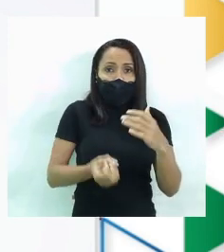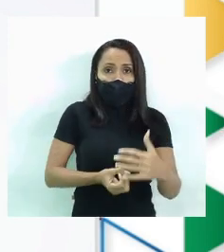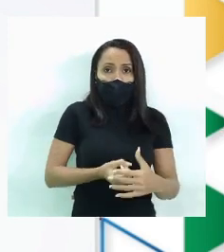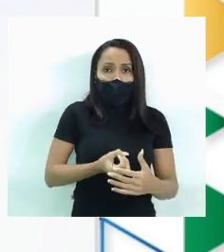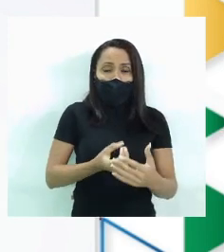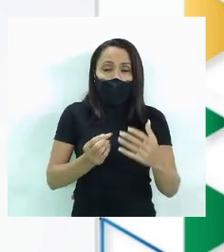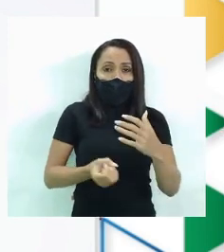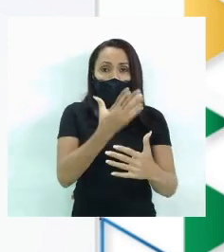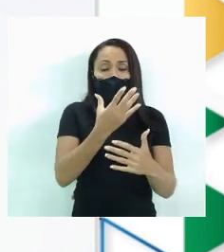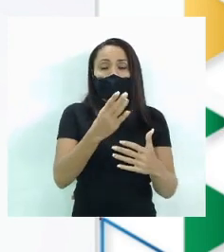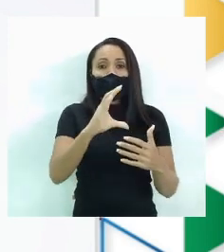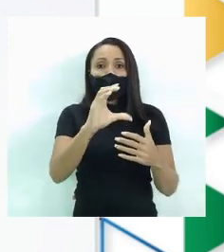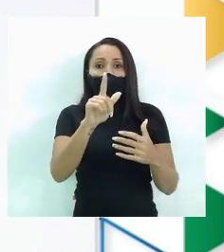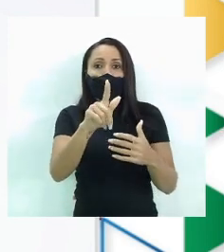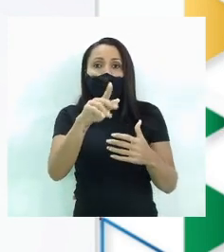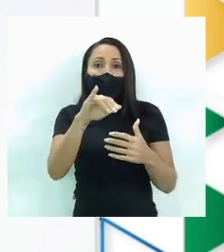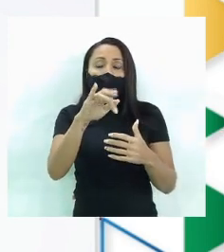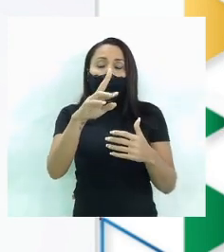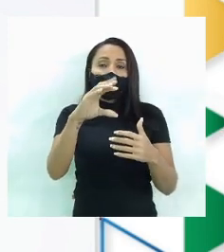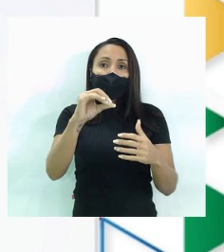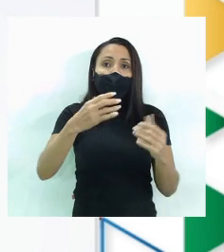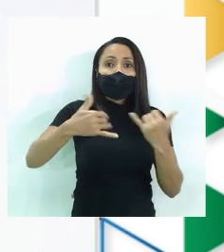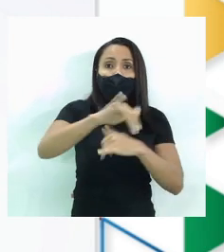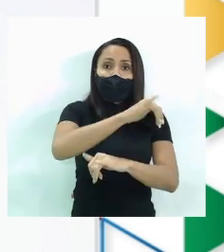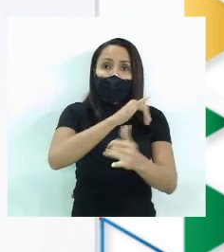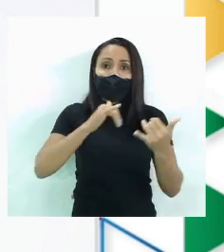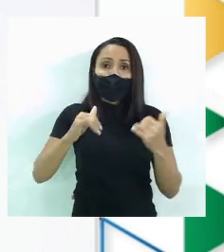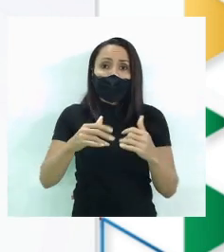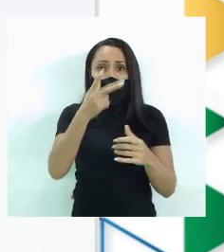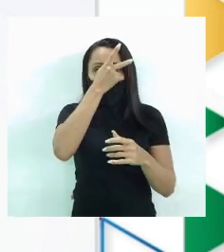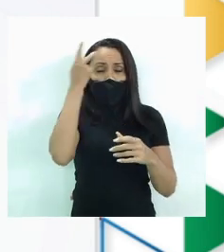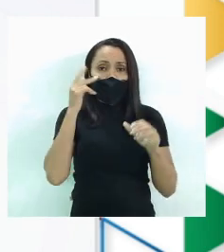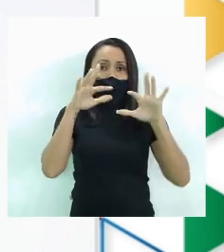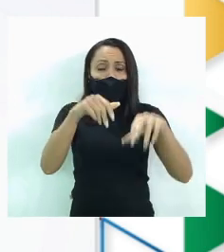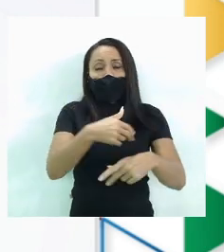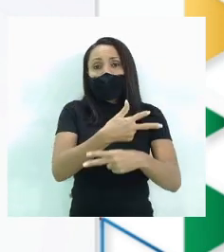reserva energética de energia das pessoas e dos animais. A ação